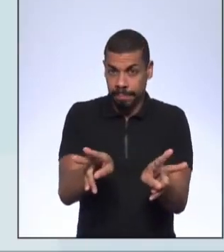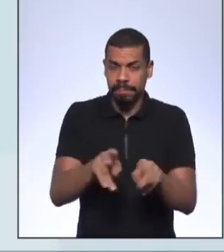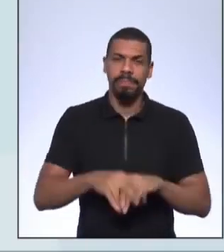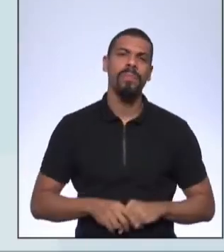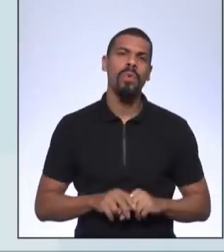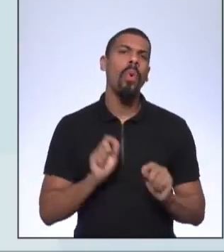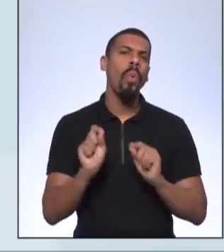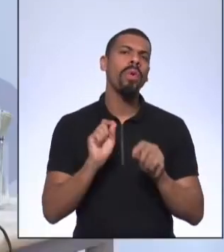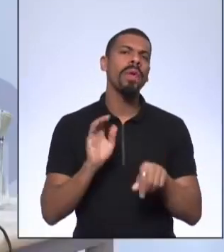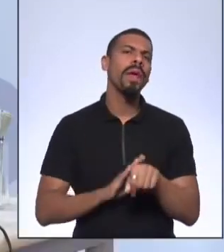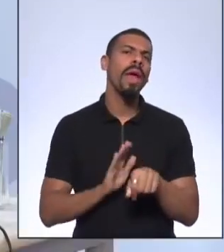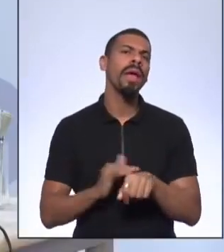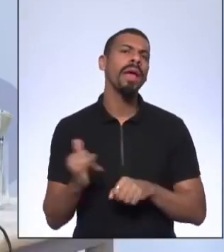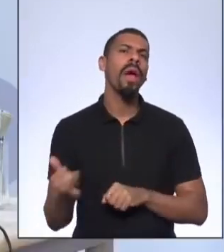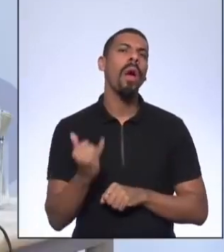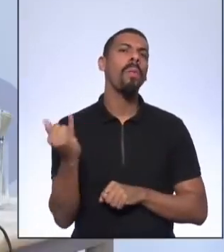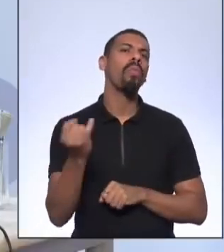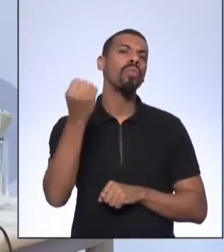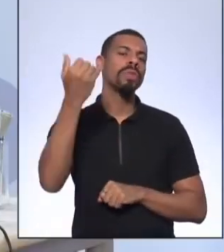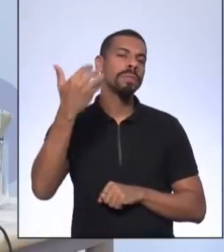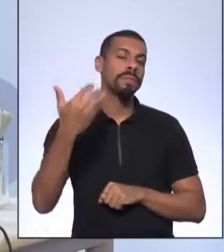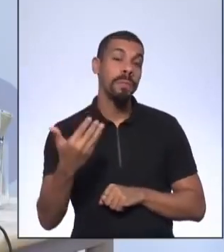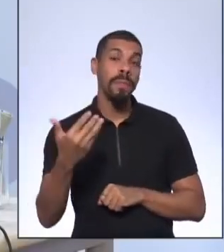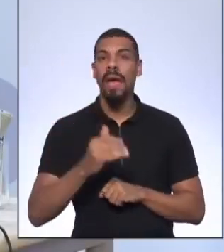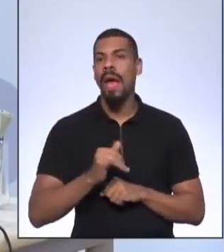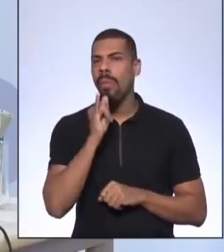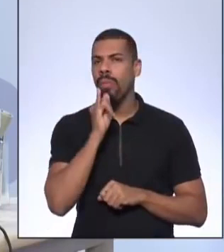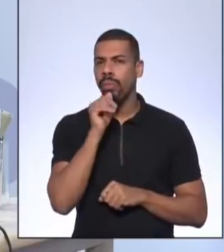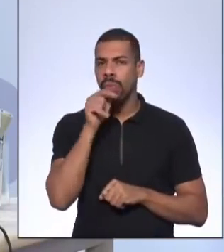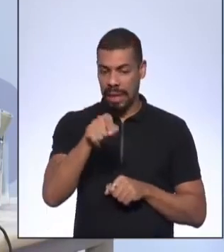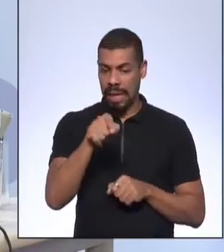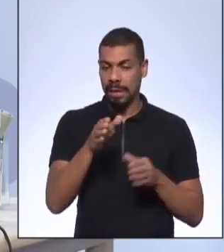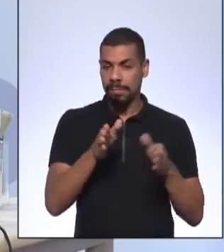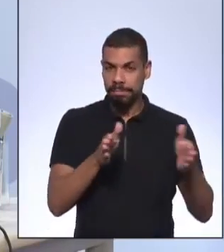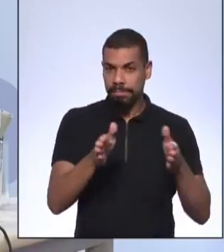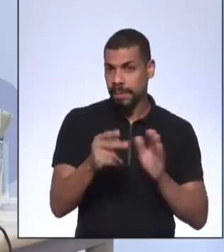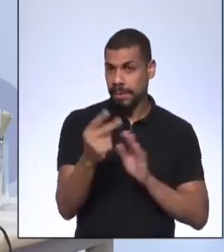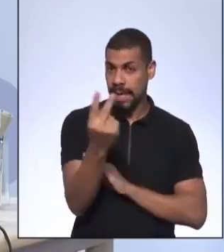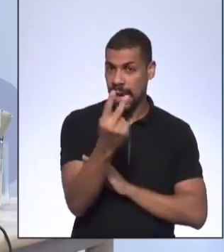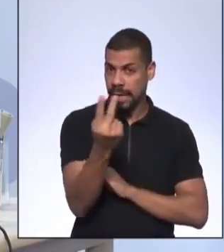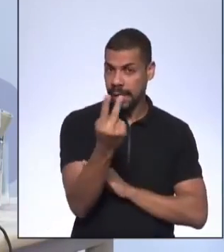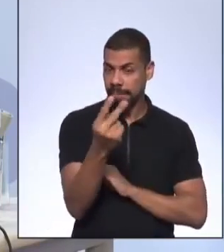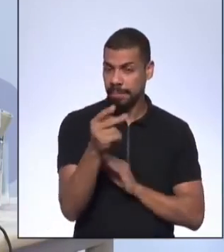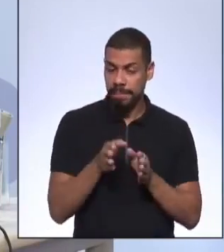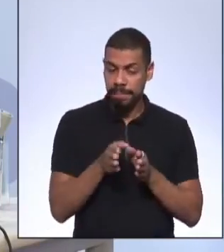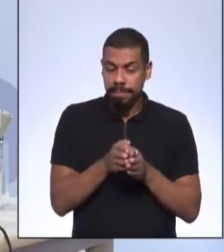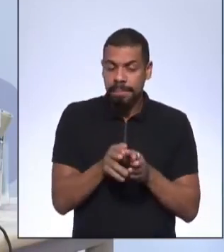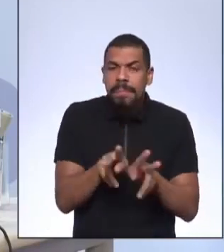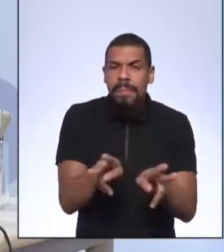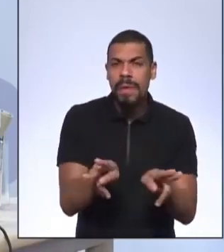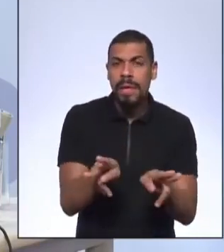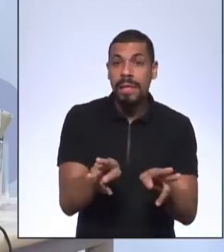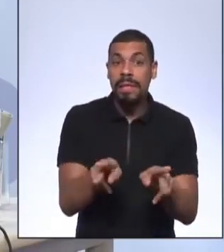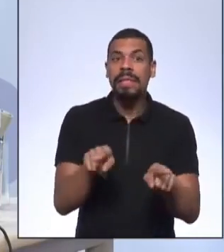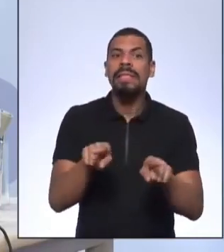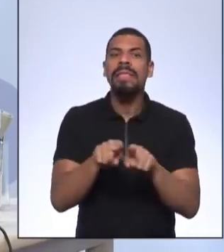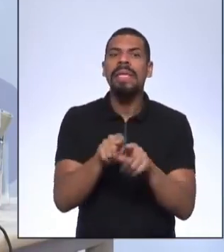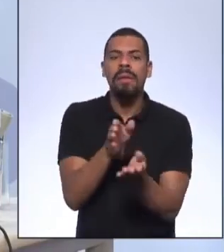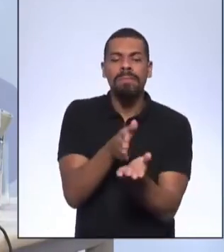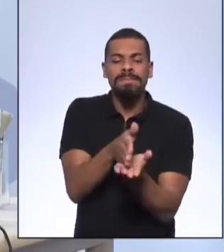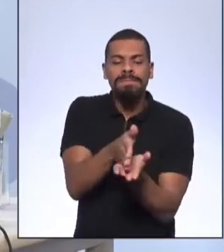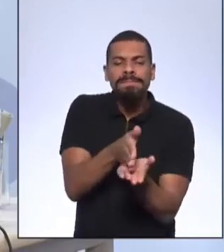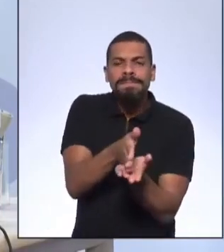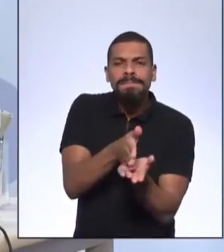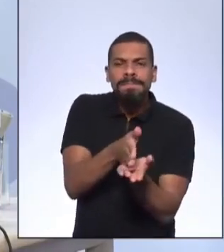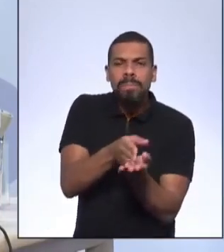Então, o que é importante na fase da metáfase? Os cromossomos estão na sua condensação máxima e estão no centro da célula,